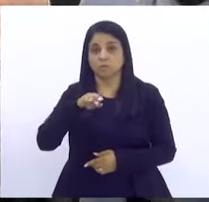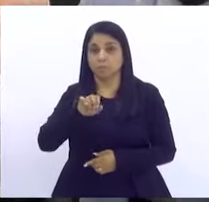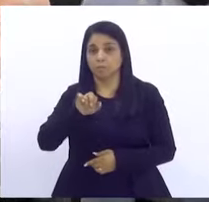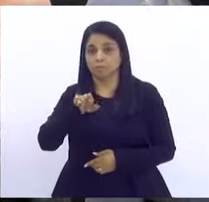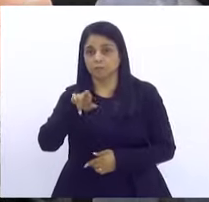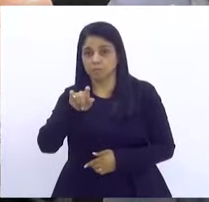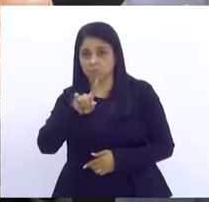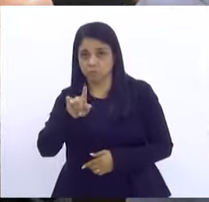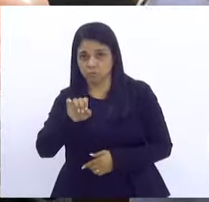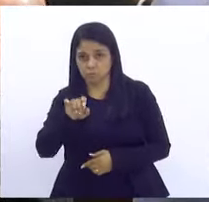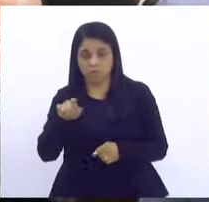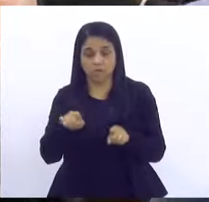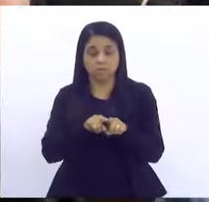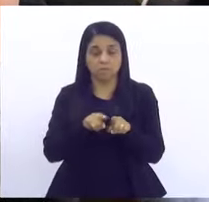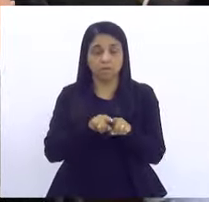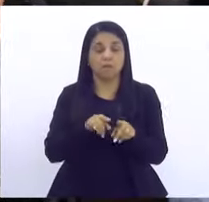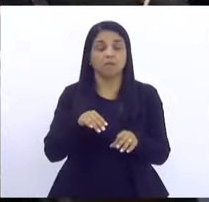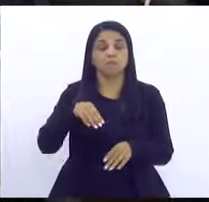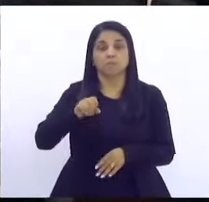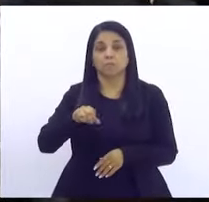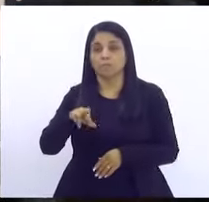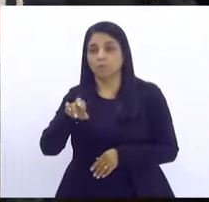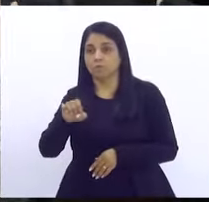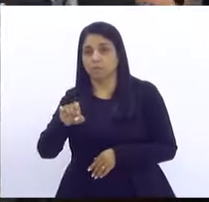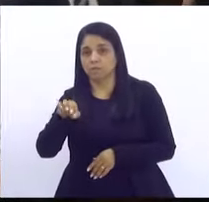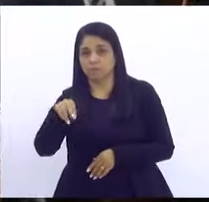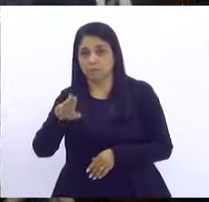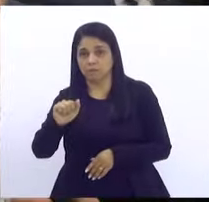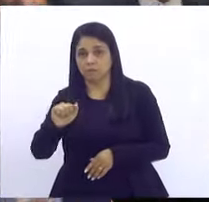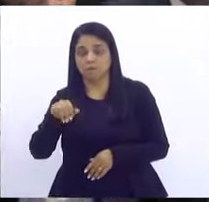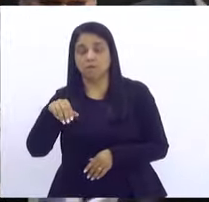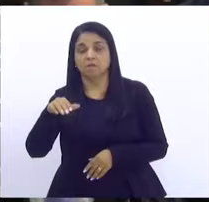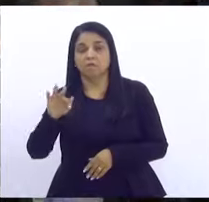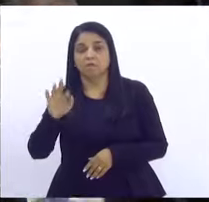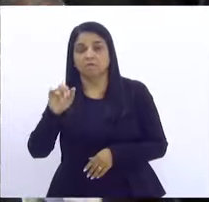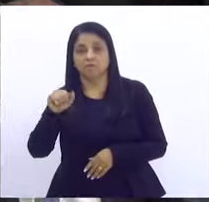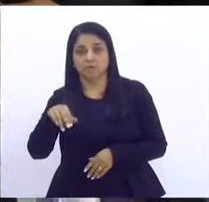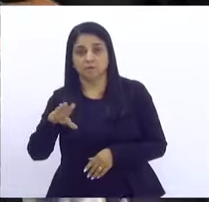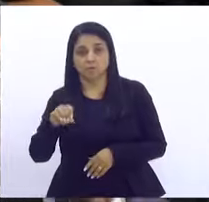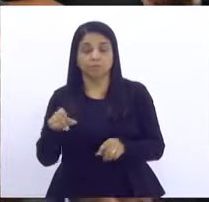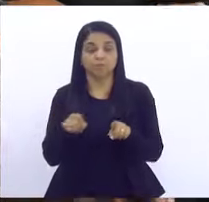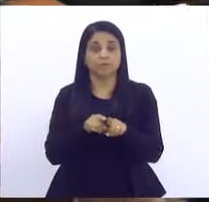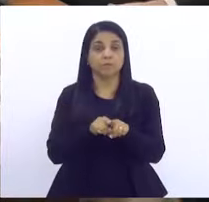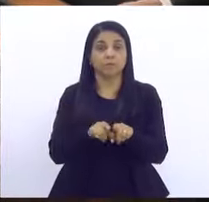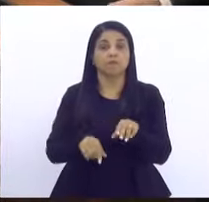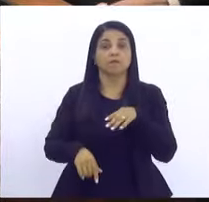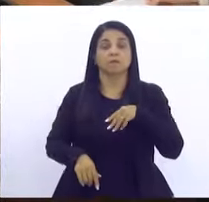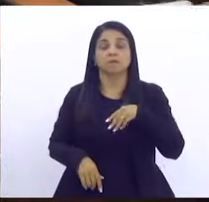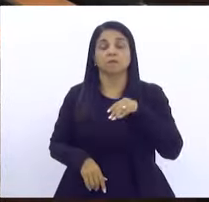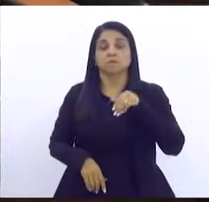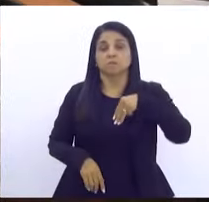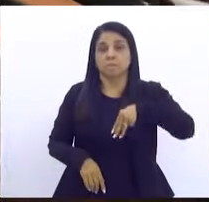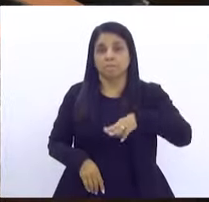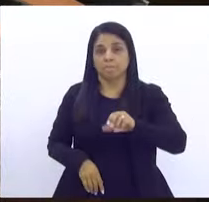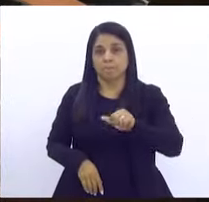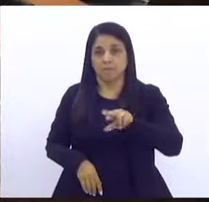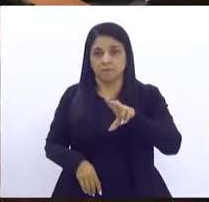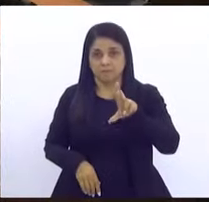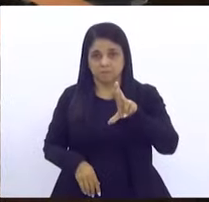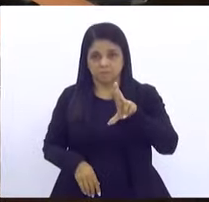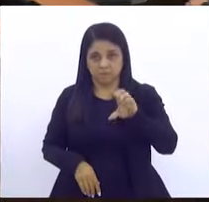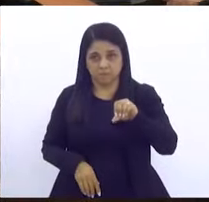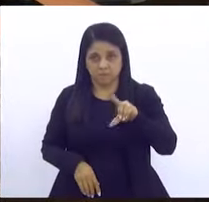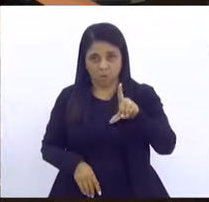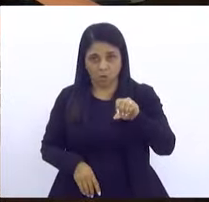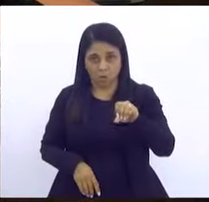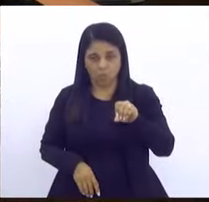dois governos dele, no governo Moreira Franco. No governo Marcelo Alencar, voltou a Secretaria de Segurança